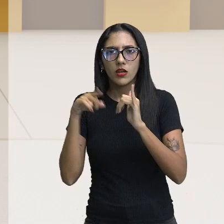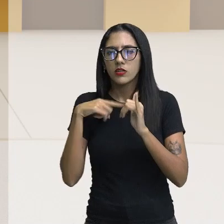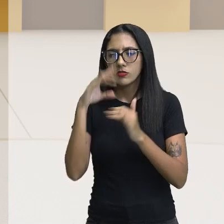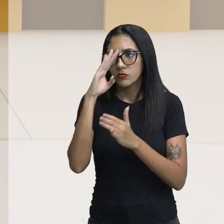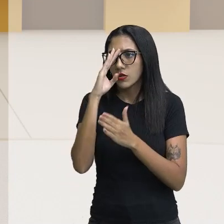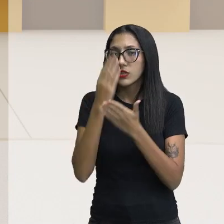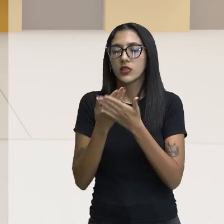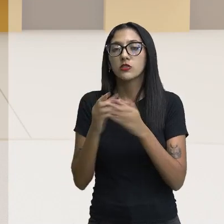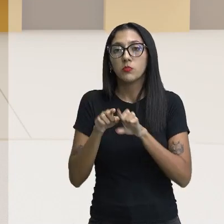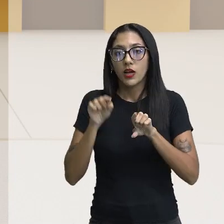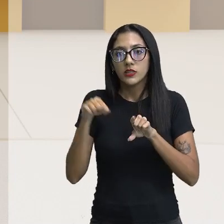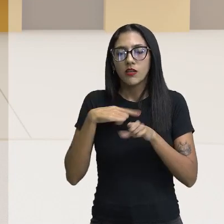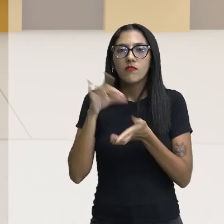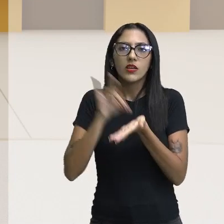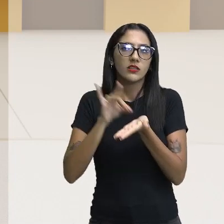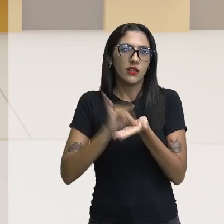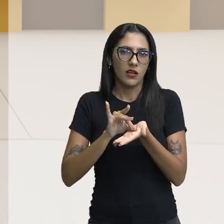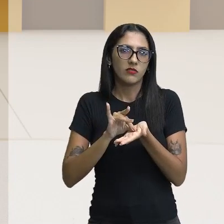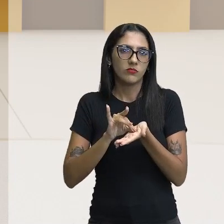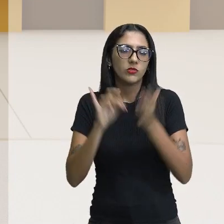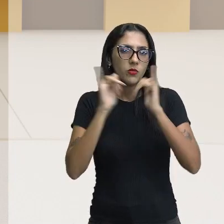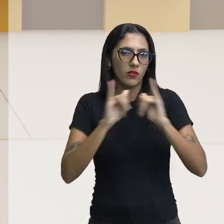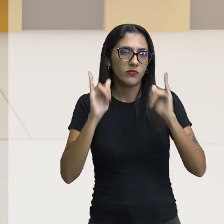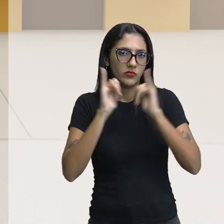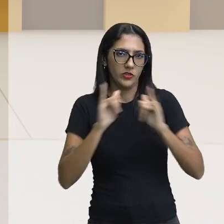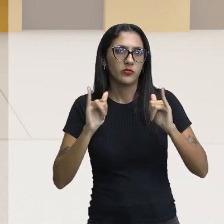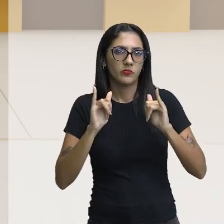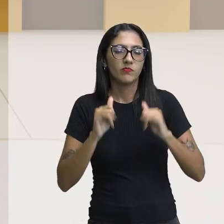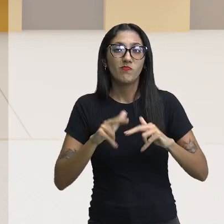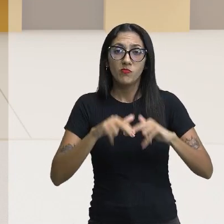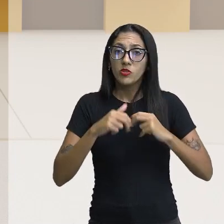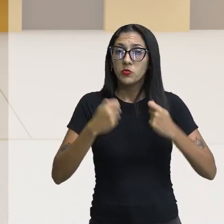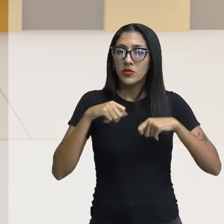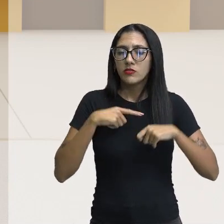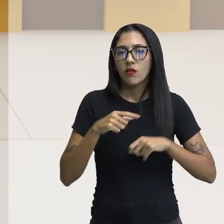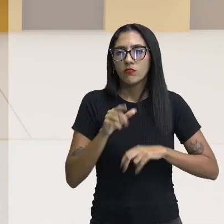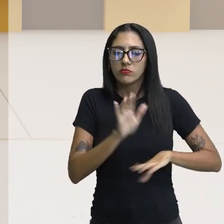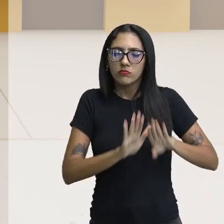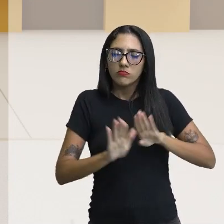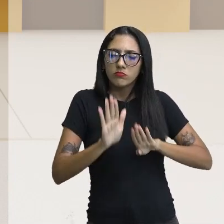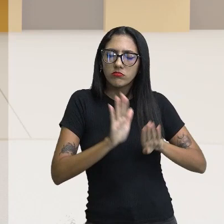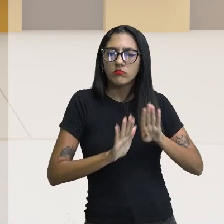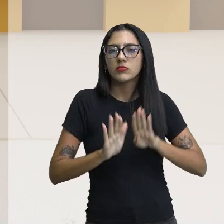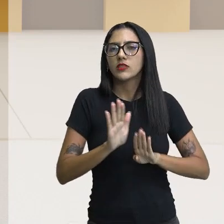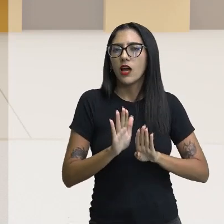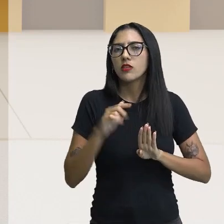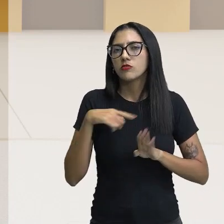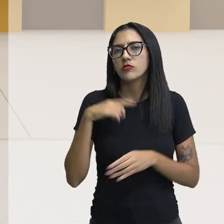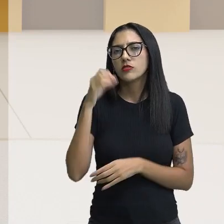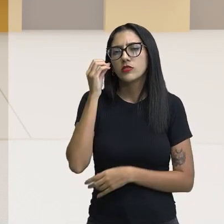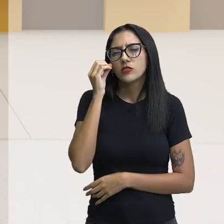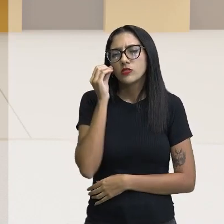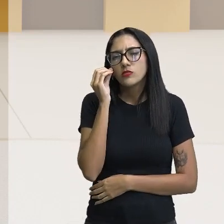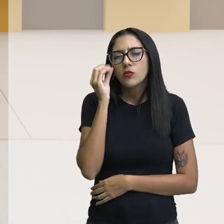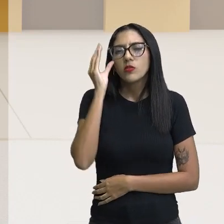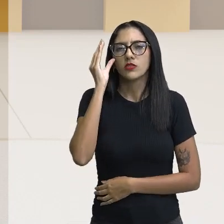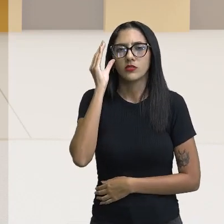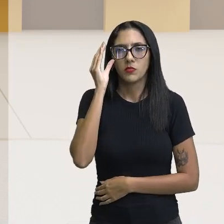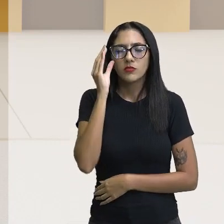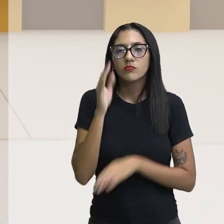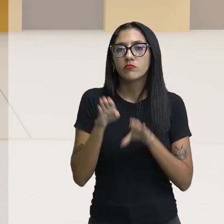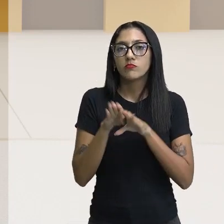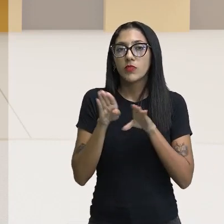fontes confiáveis. Então, a gente tem que ter esse cuidado de levar esse conhecimento e mostrar que